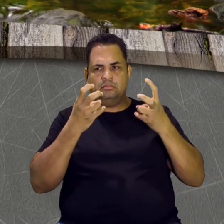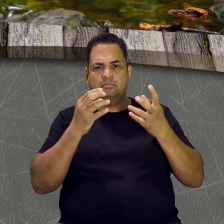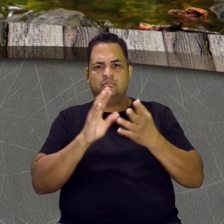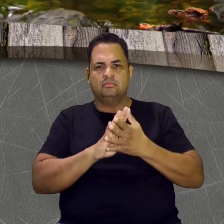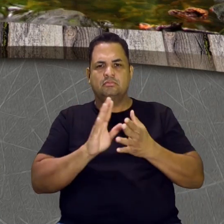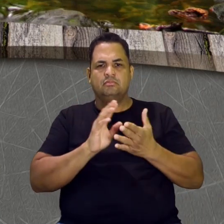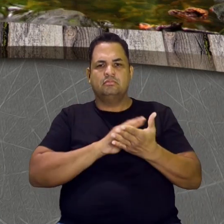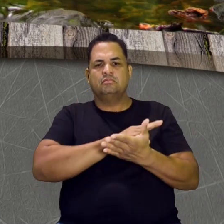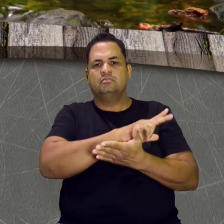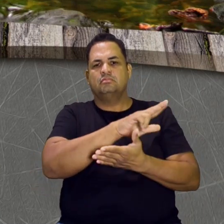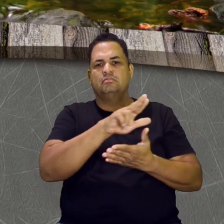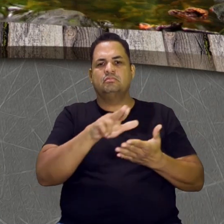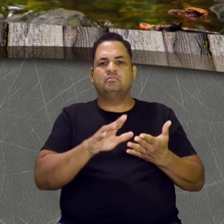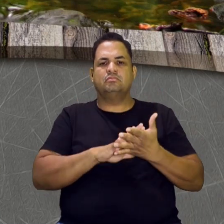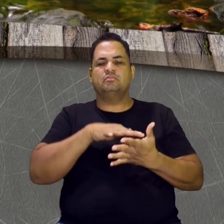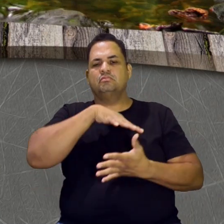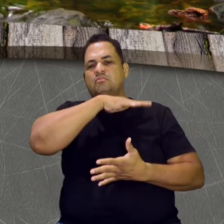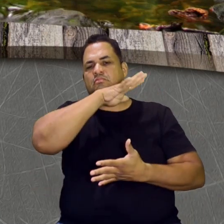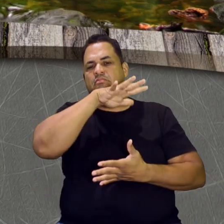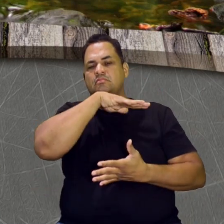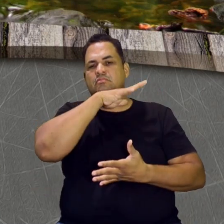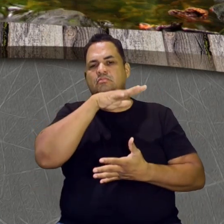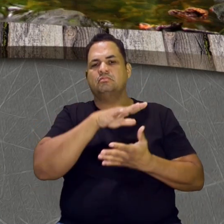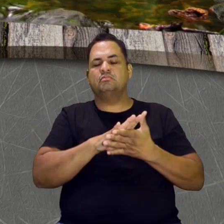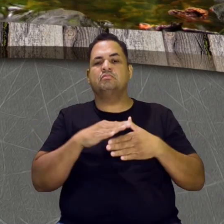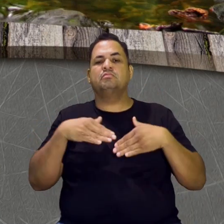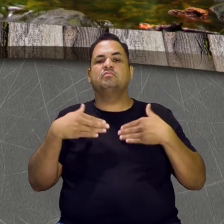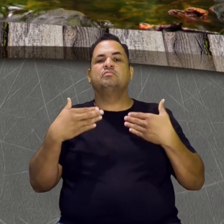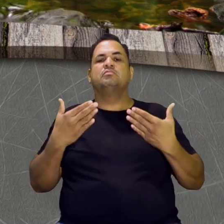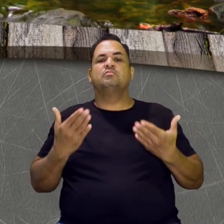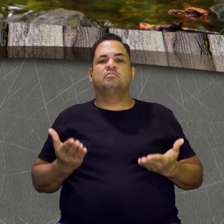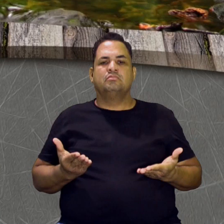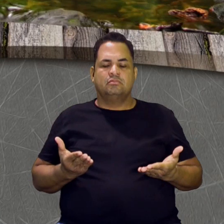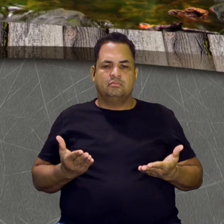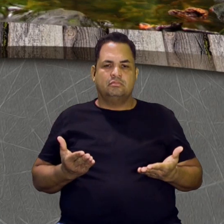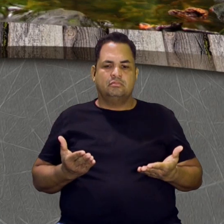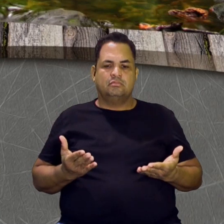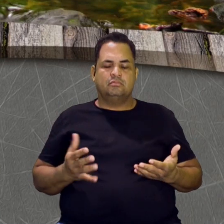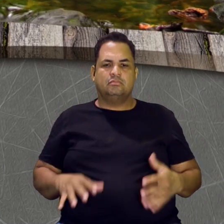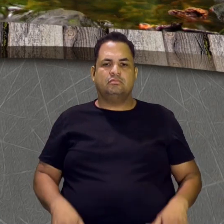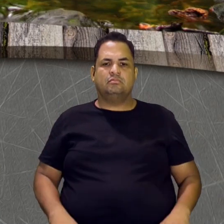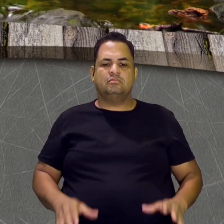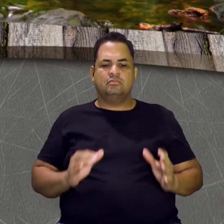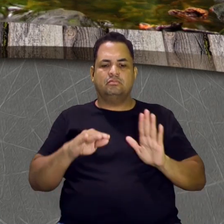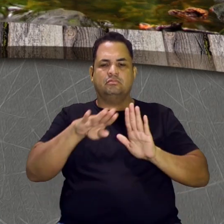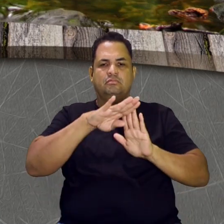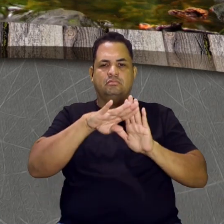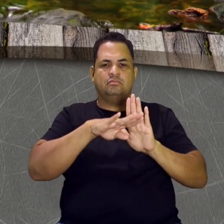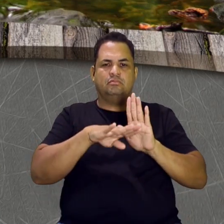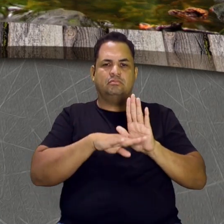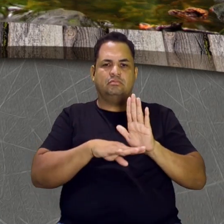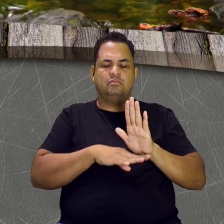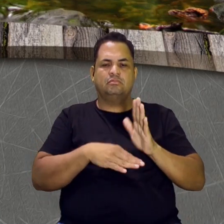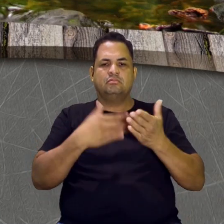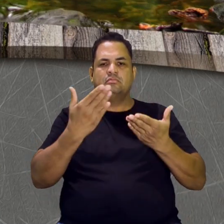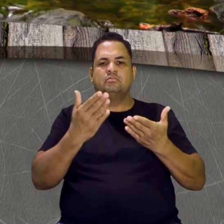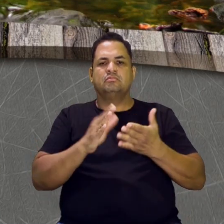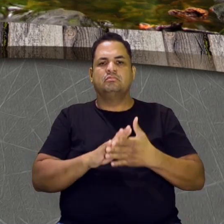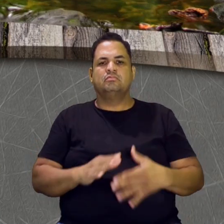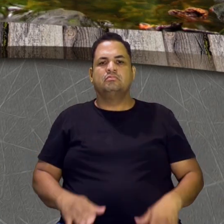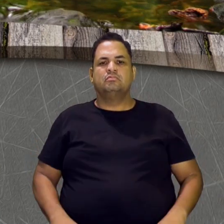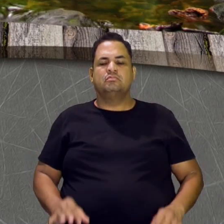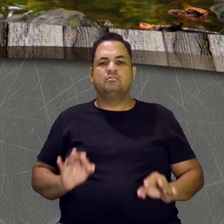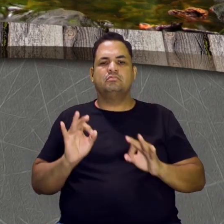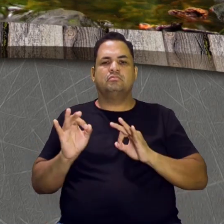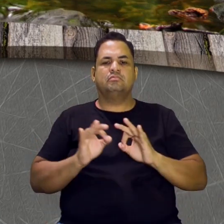essa diversidade de animais. E aí, quando a gente falou da classificação de Whittaker, né, que